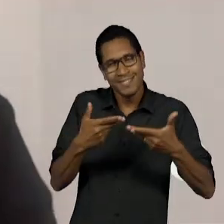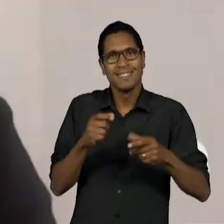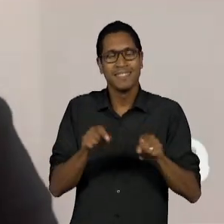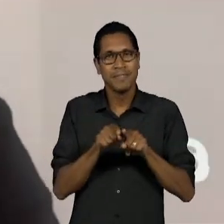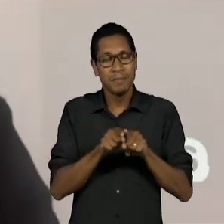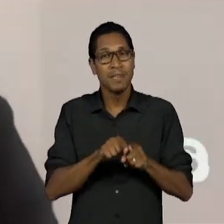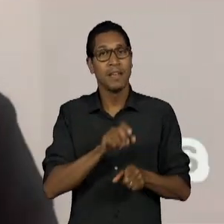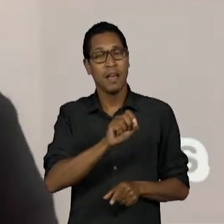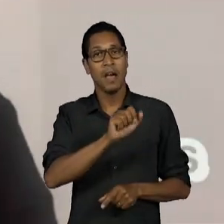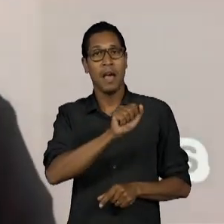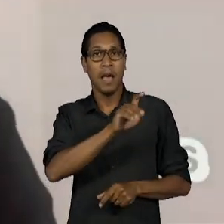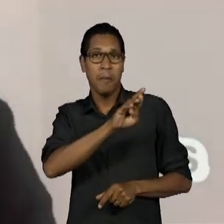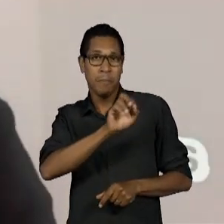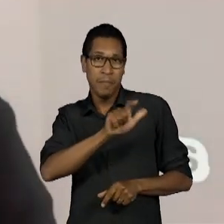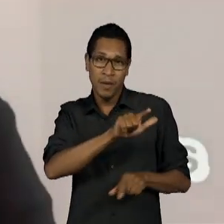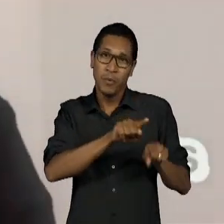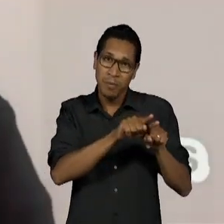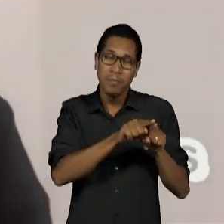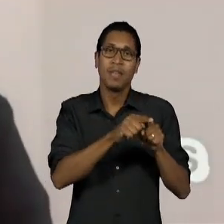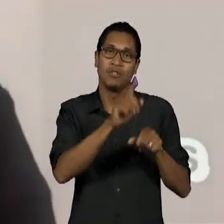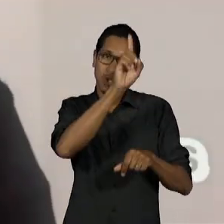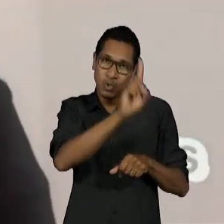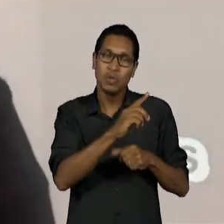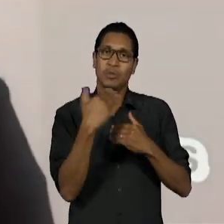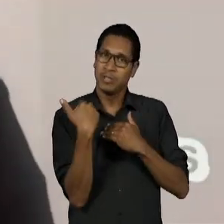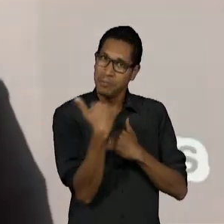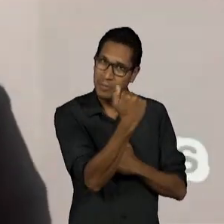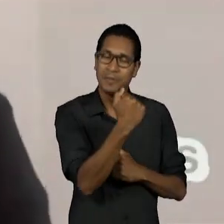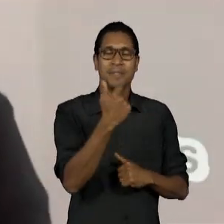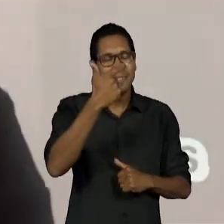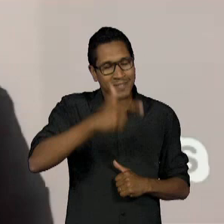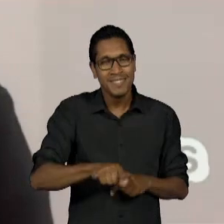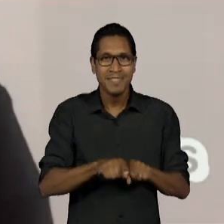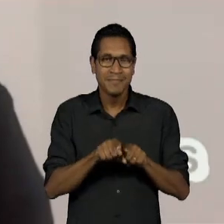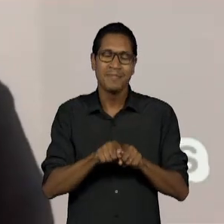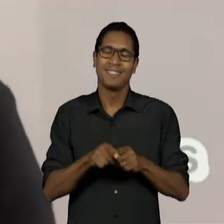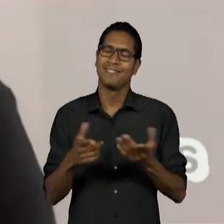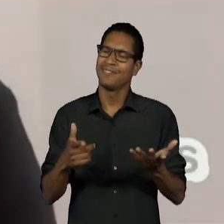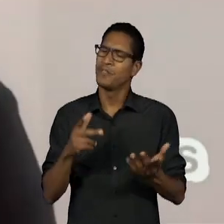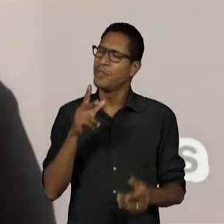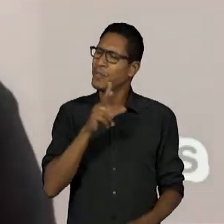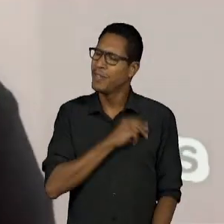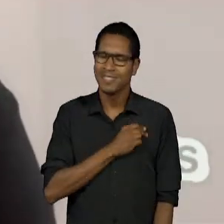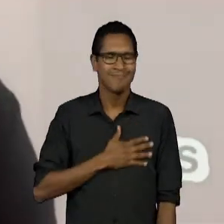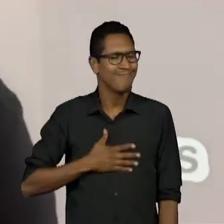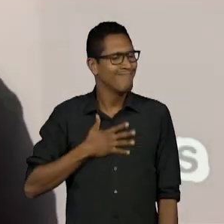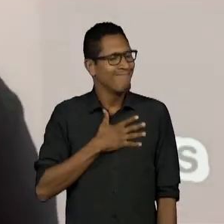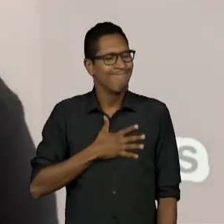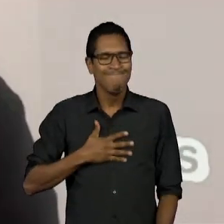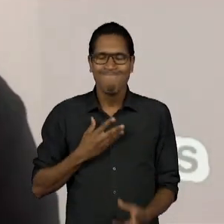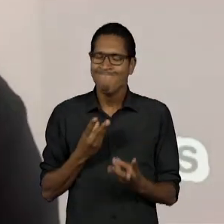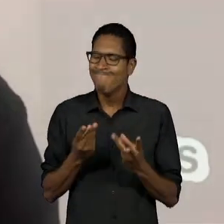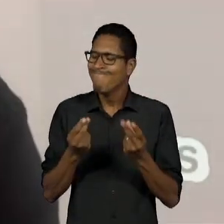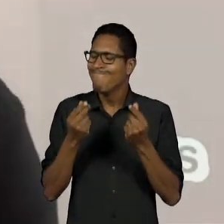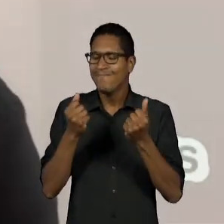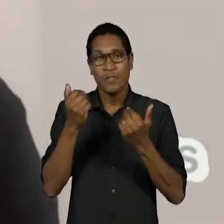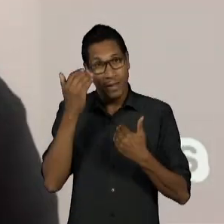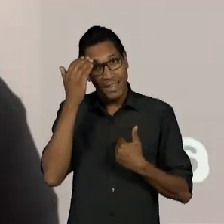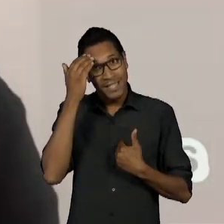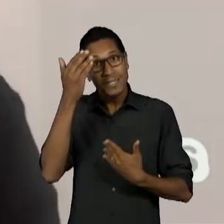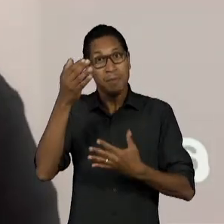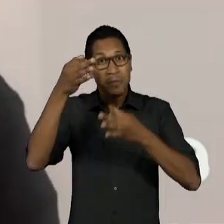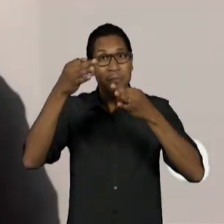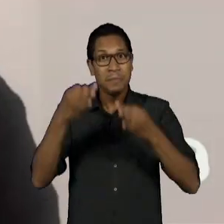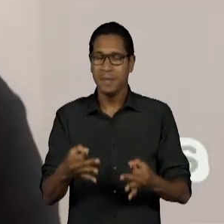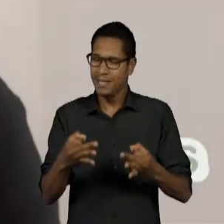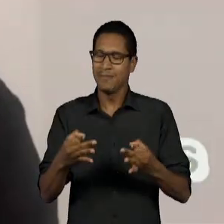para fazermos essa apresentação. E foi uma delícia, foi assim um agradecimento